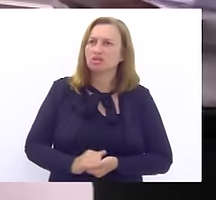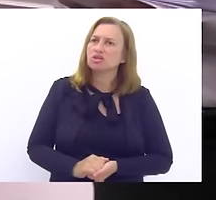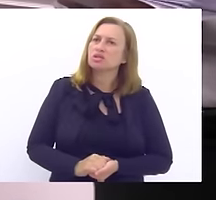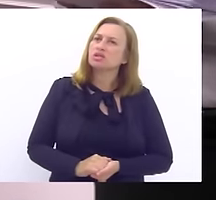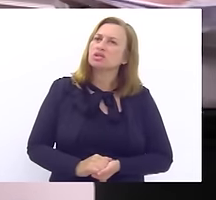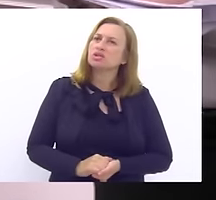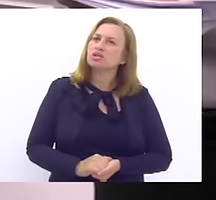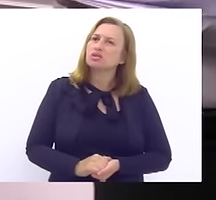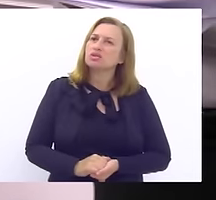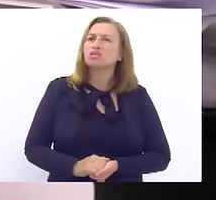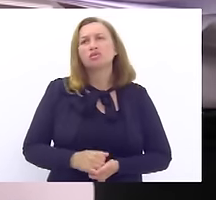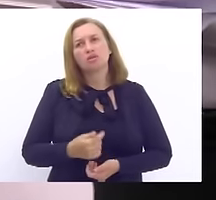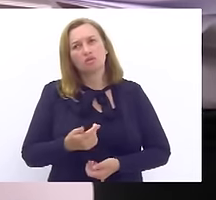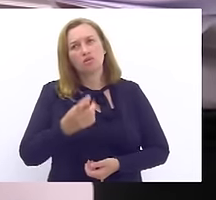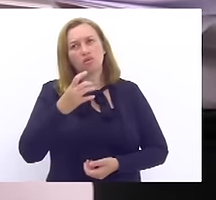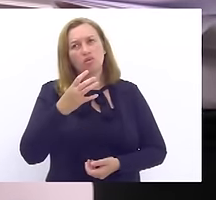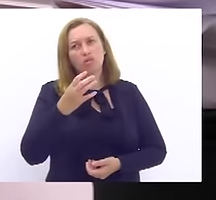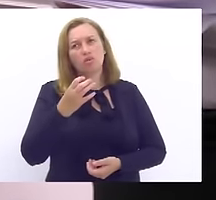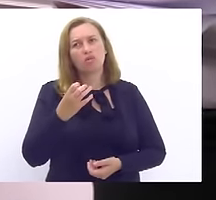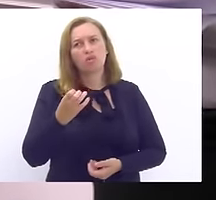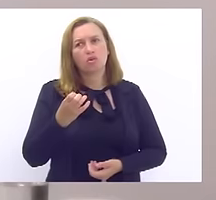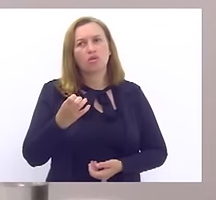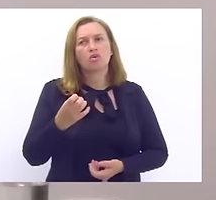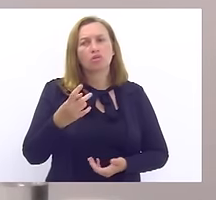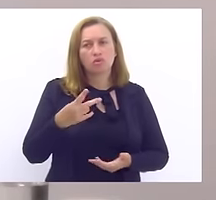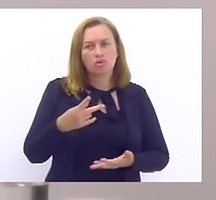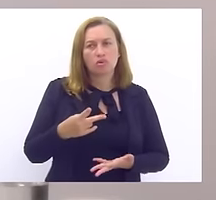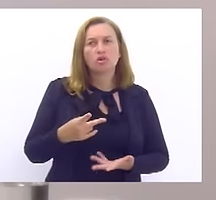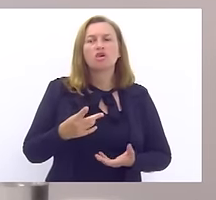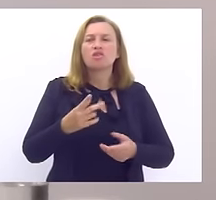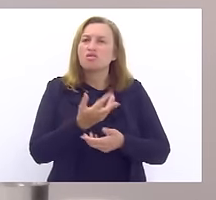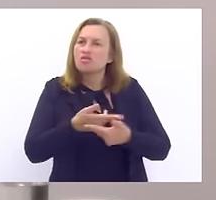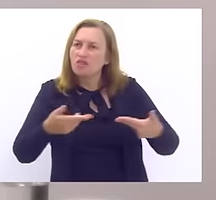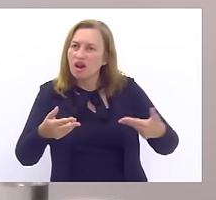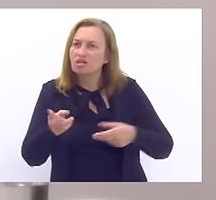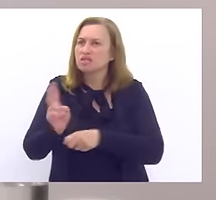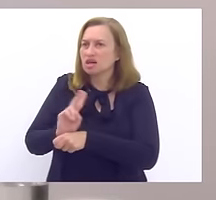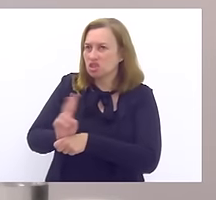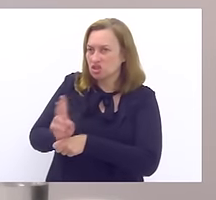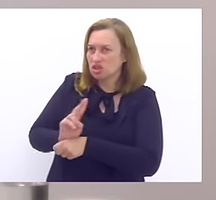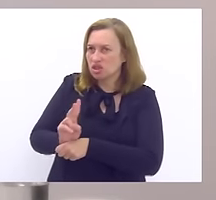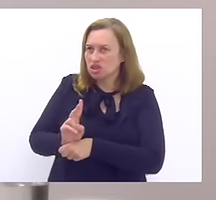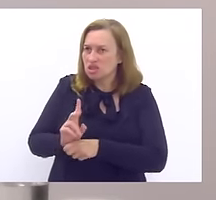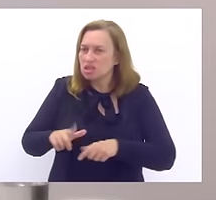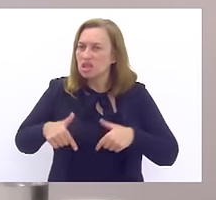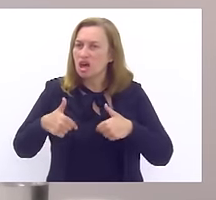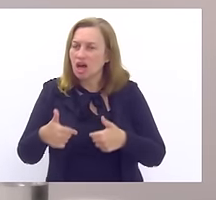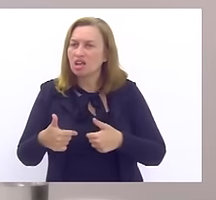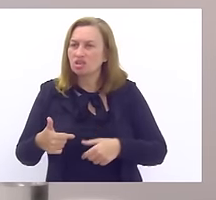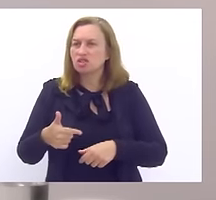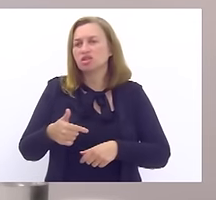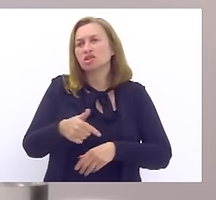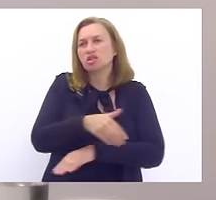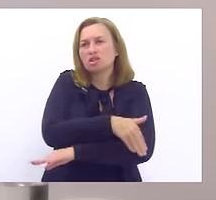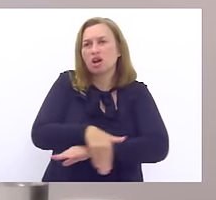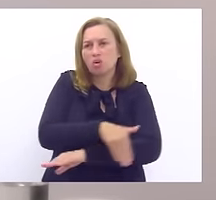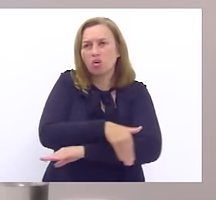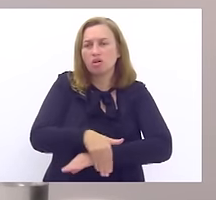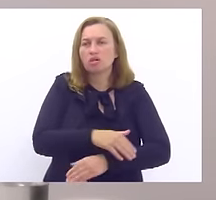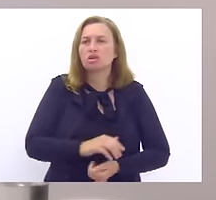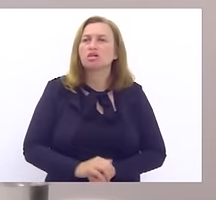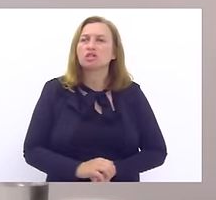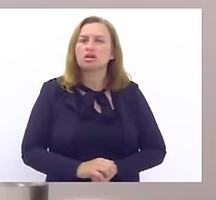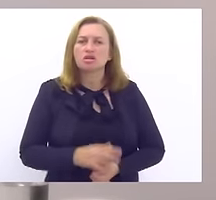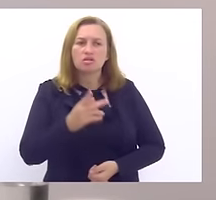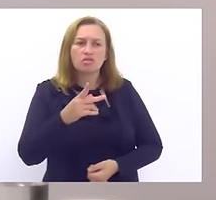deselegante com deputado e é essa forma que muitos agentes muitos Agentes do Detran se comportam na rua se a senhora teve a petulância de ser deselegante com um